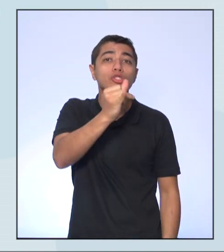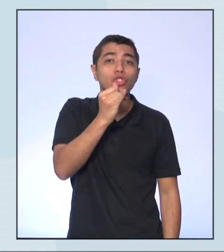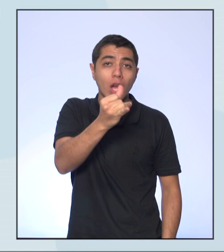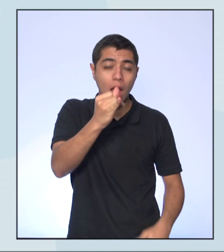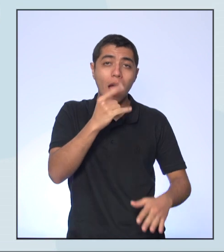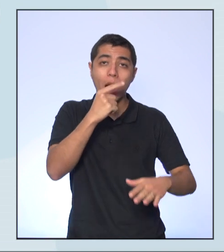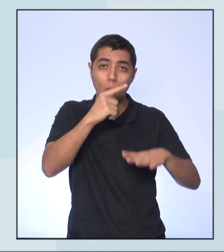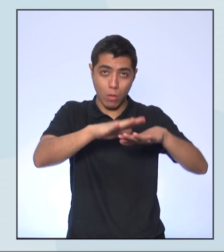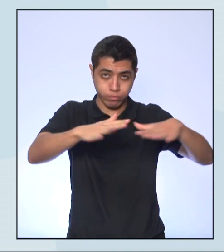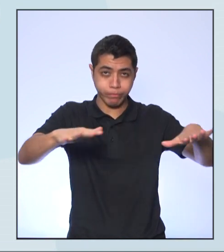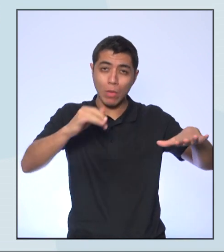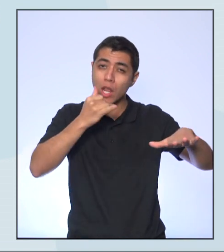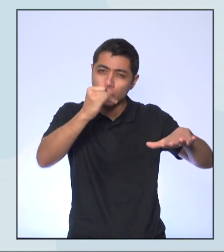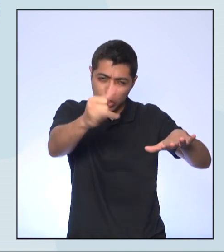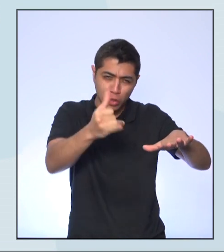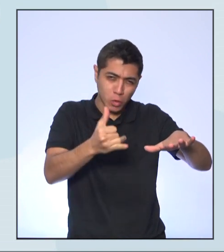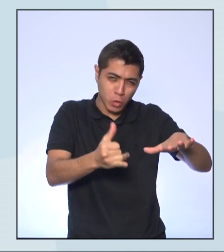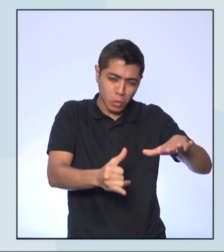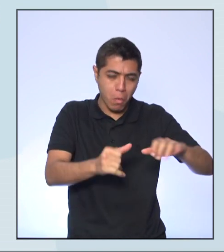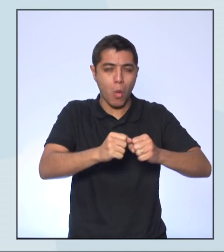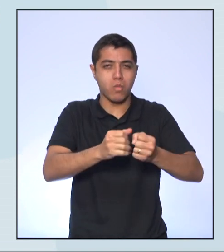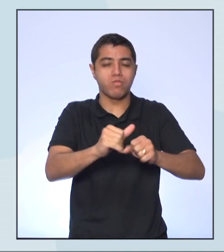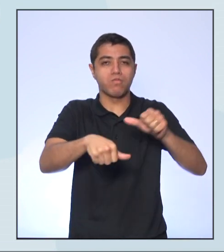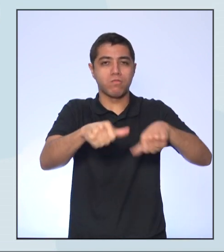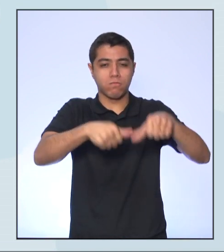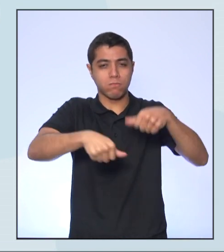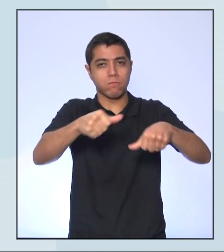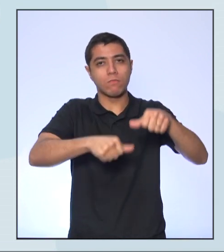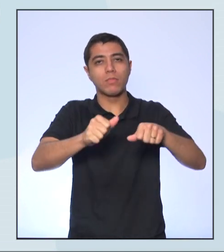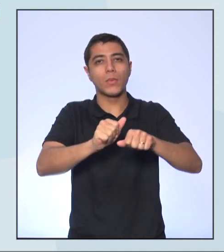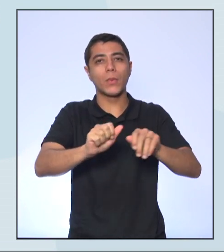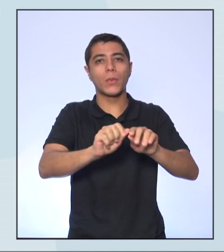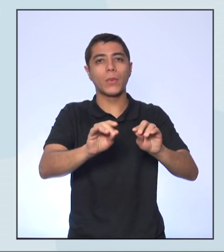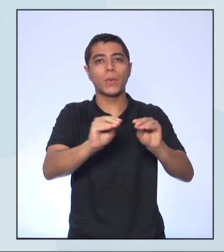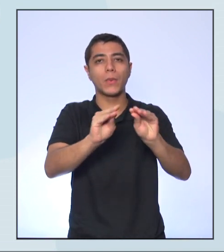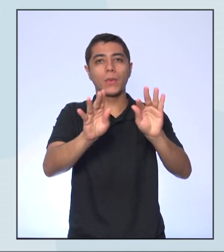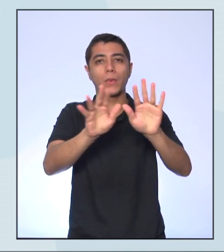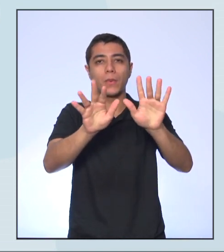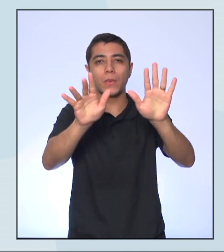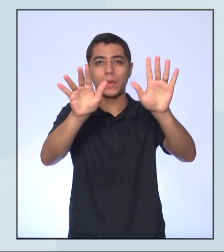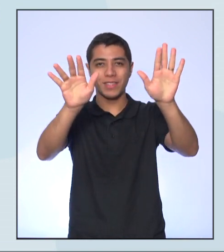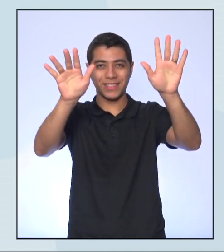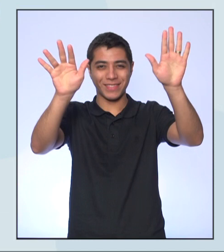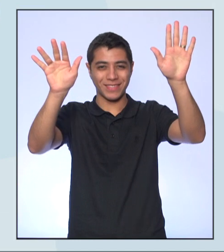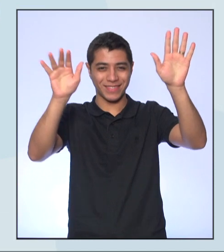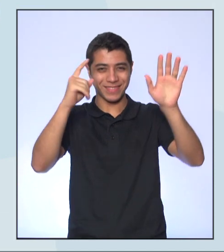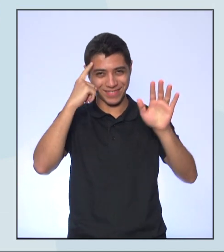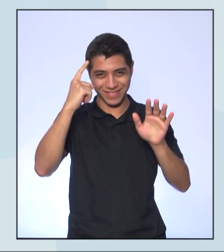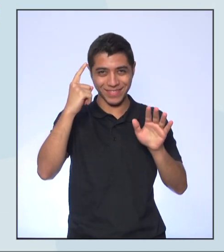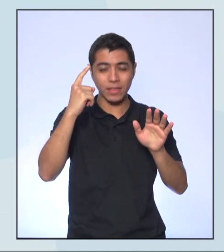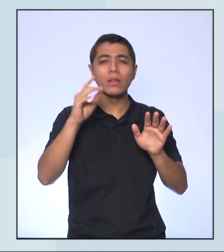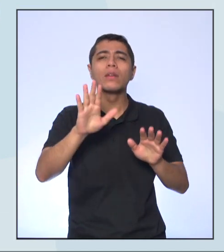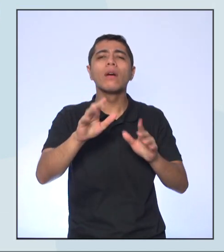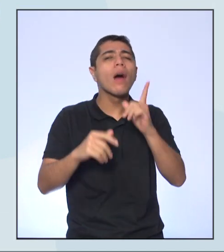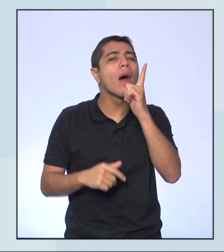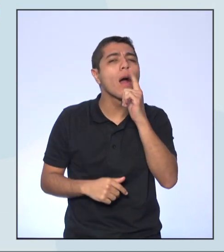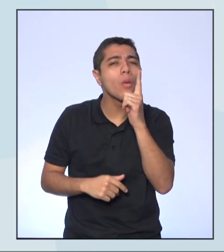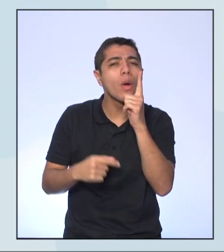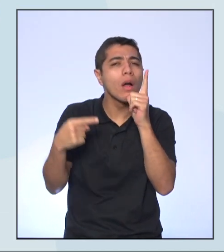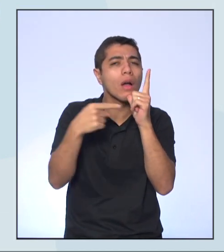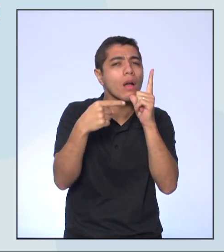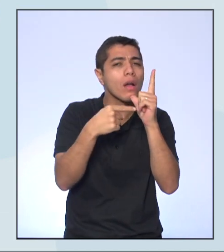vocês observarem na reação, vocês vão ver que o símbolo da água é H2O. Então, vendo que entre parênteses aparece um